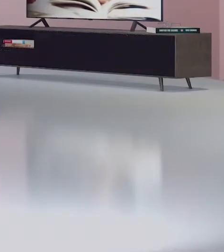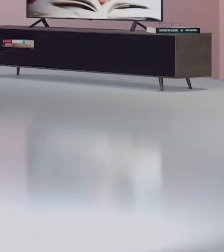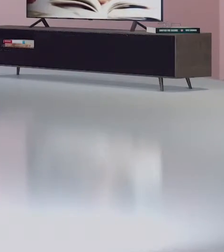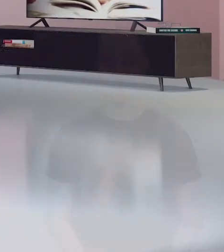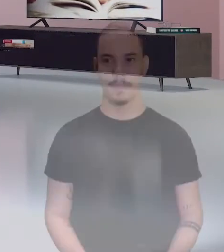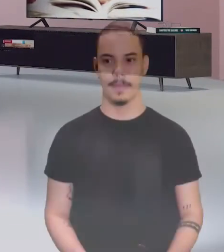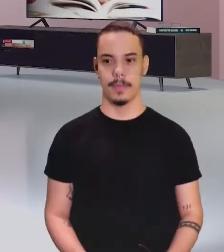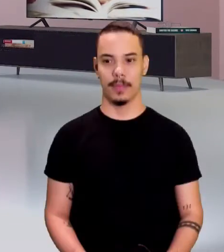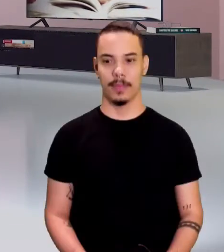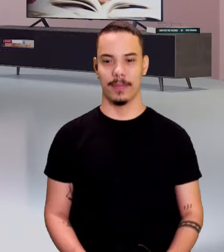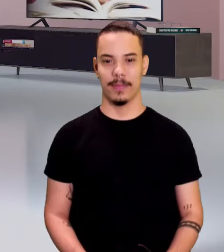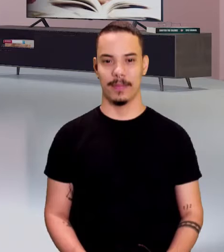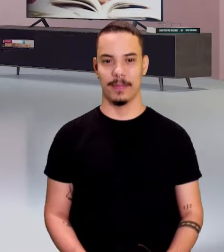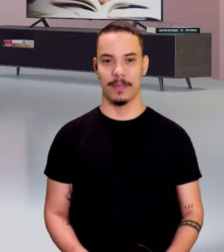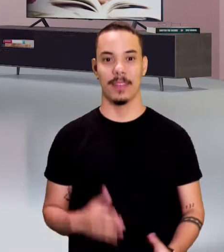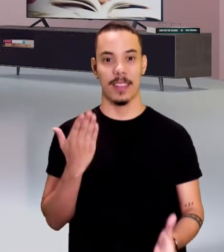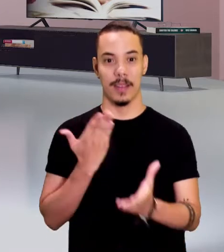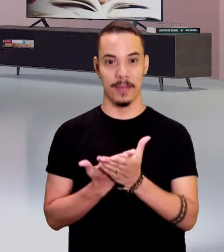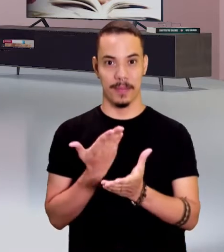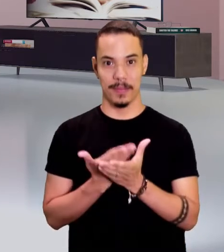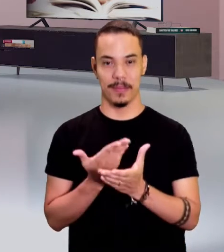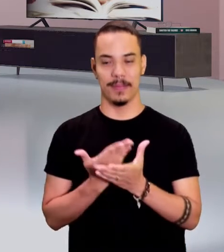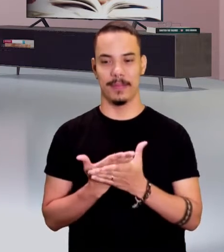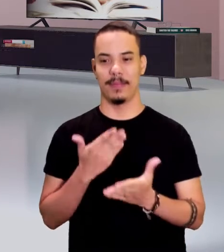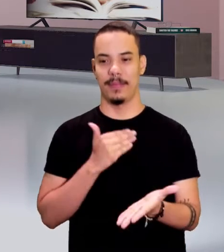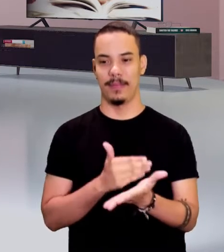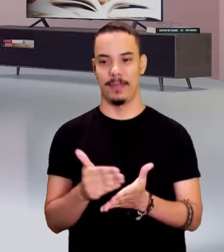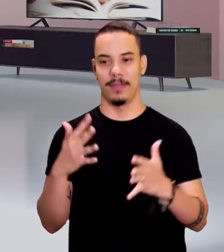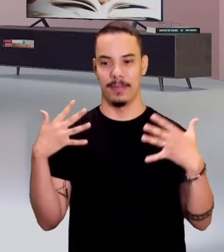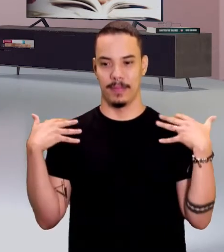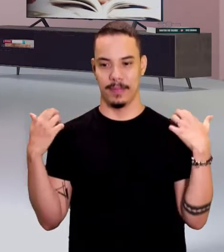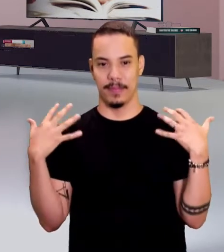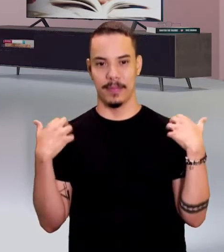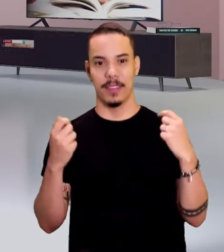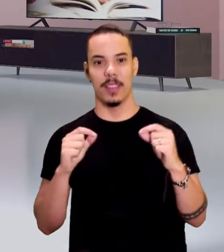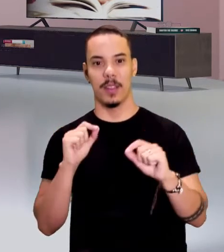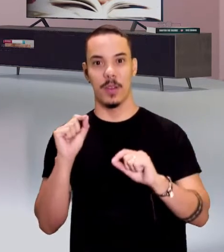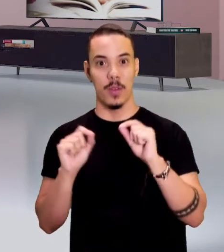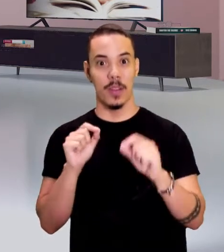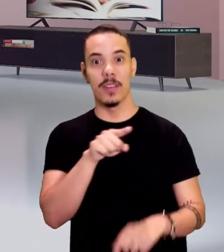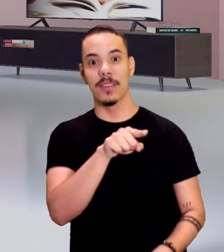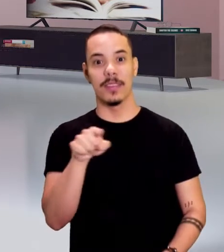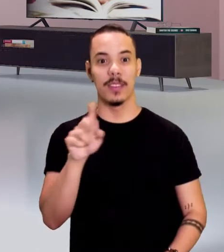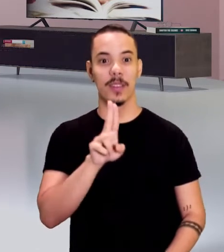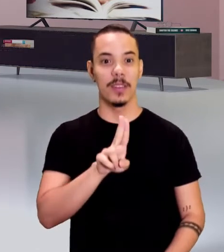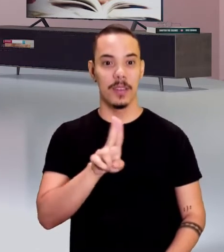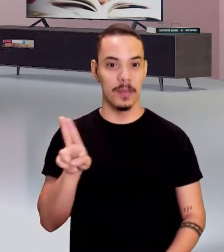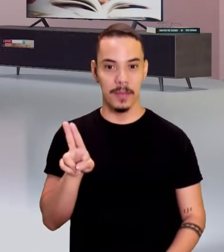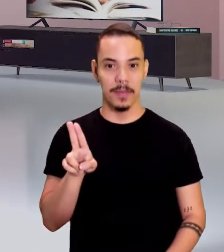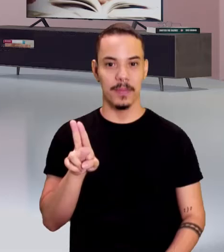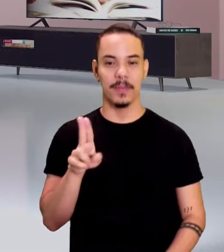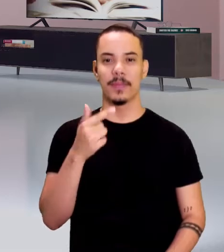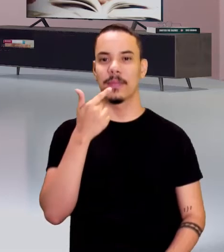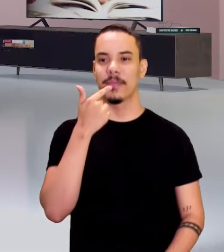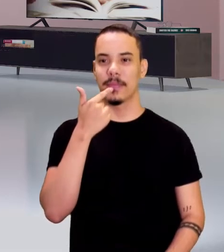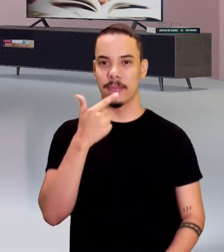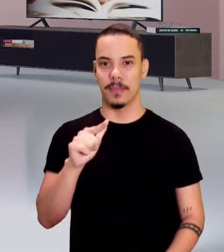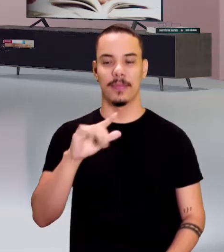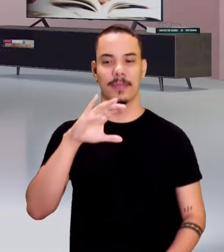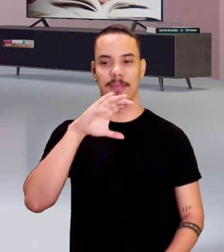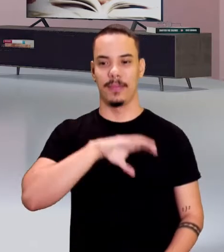alegria mais uma aula desse componente curricular topzera da galáxia, que eu quero ouvir todo mundo falando, é o quê?